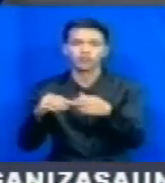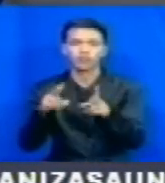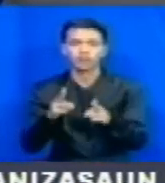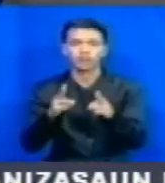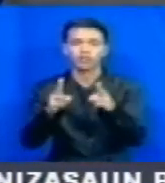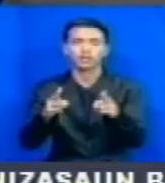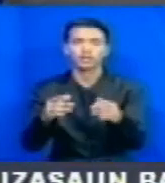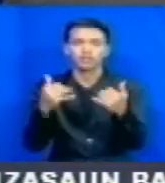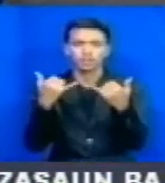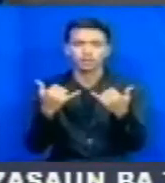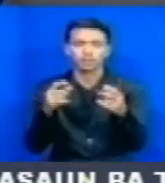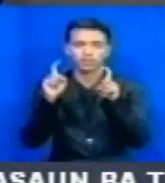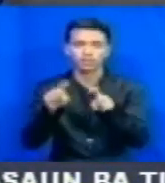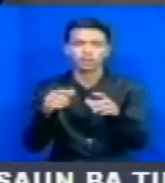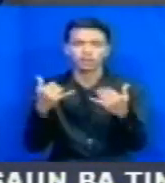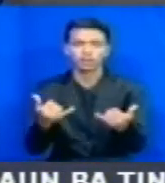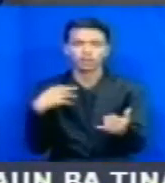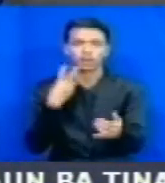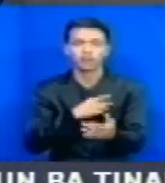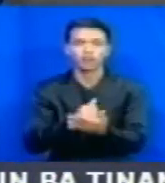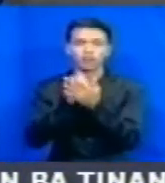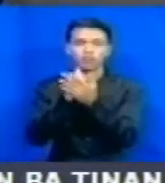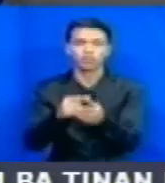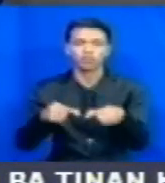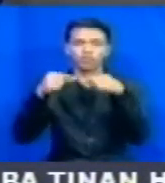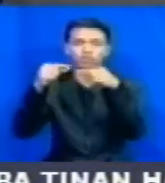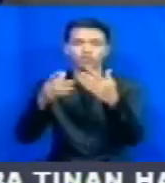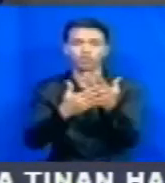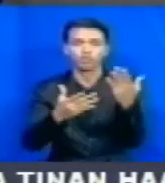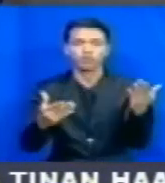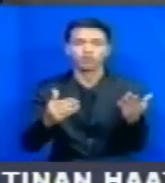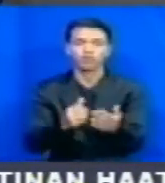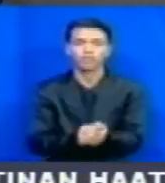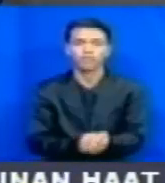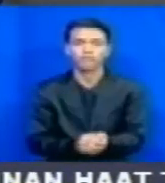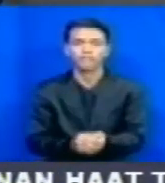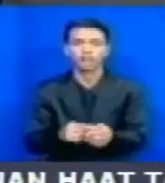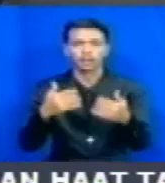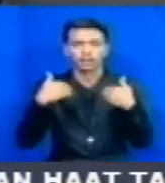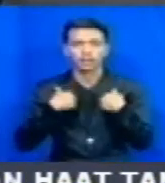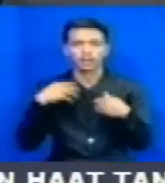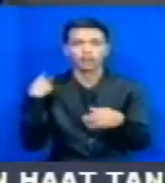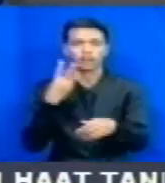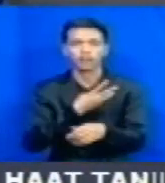se persija gora ita atende berat fora ba me be ba je ba stok kar ki ha